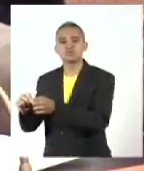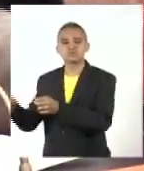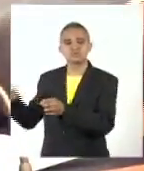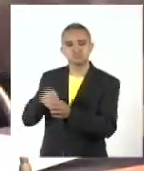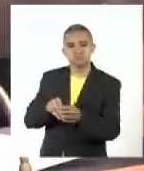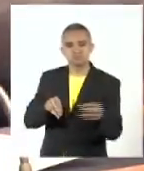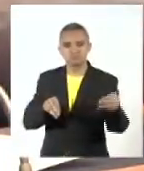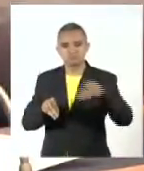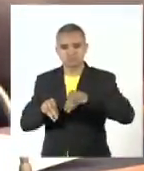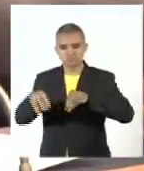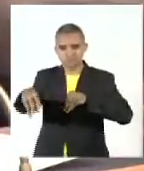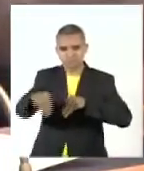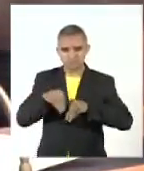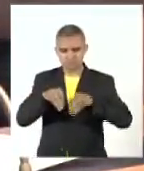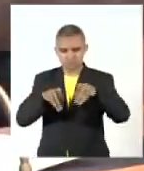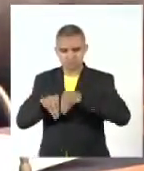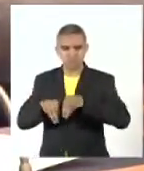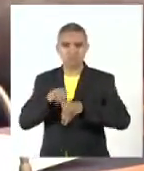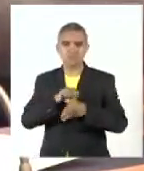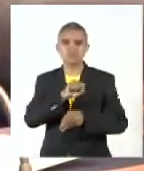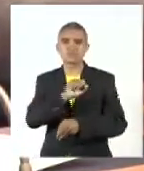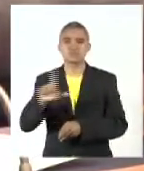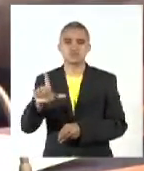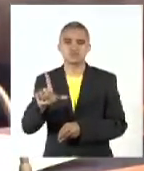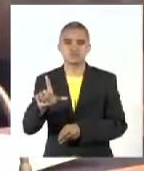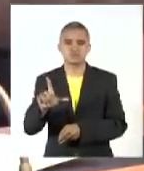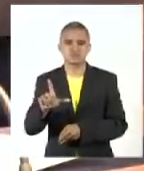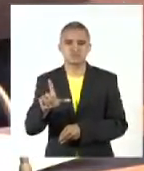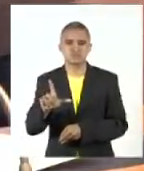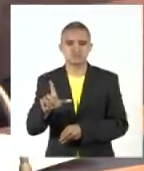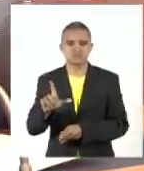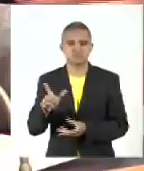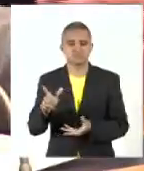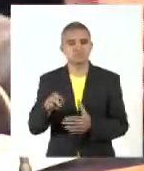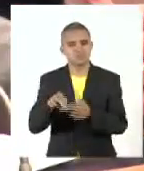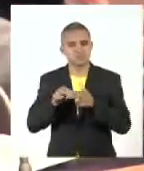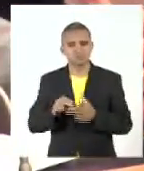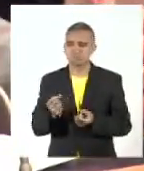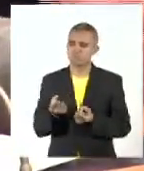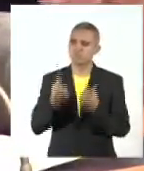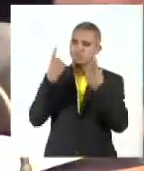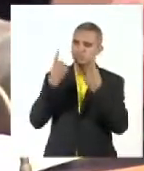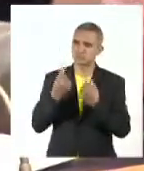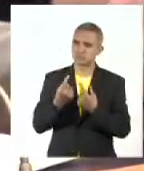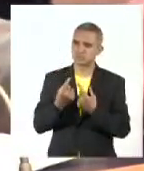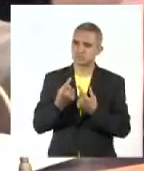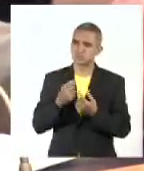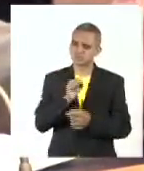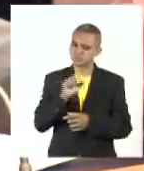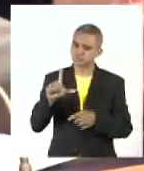de os policiais estão indo reforçar o interior do estado do Maranhão, eles estão sendo convocados para vir para cá, e